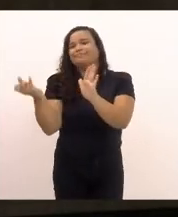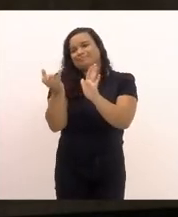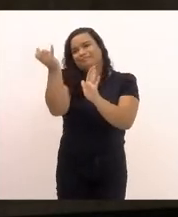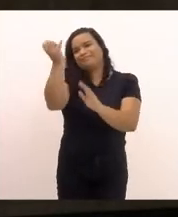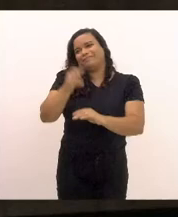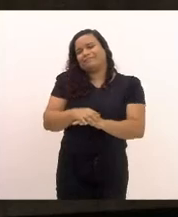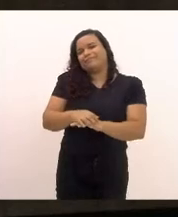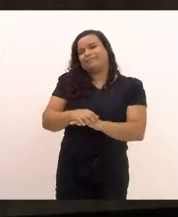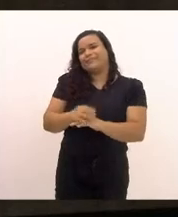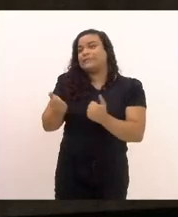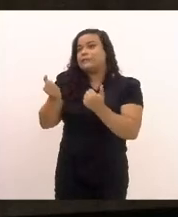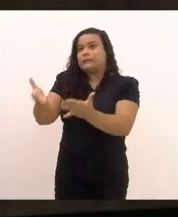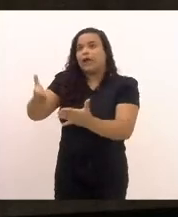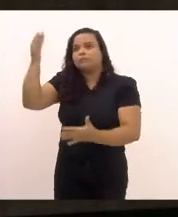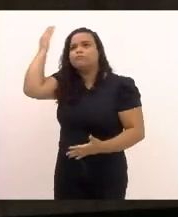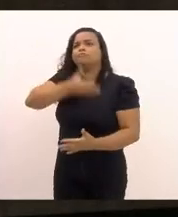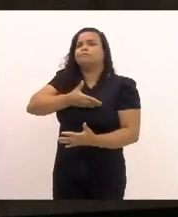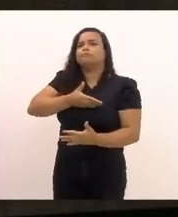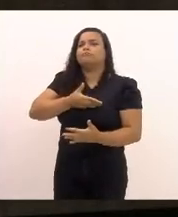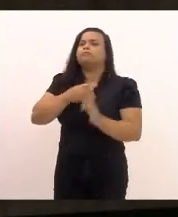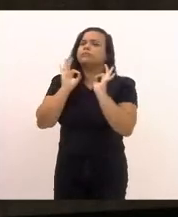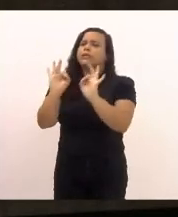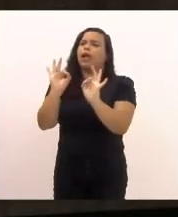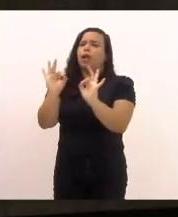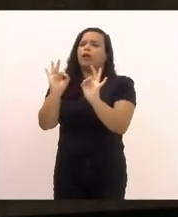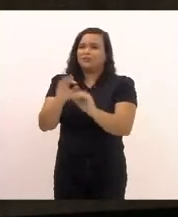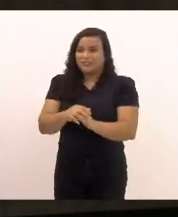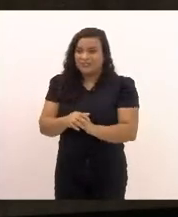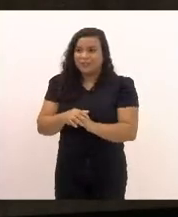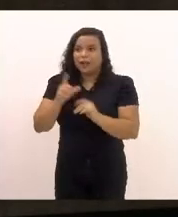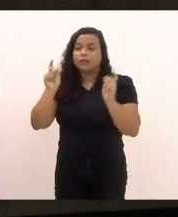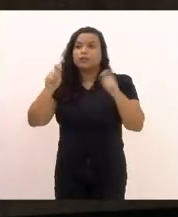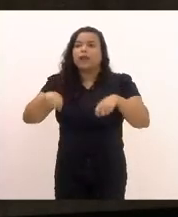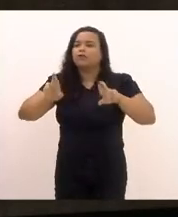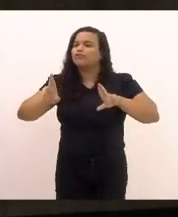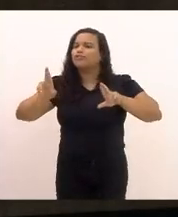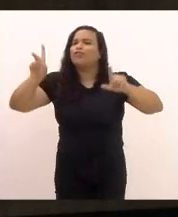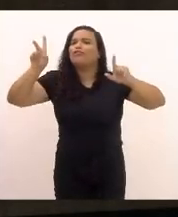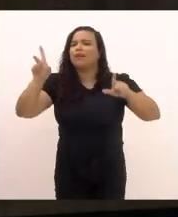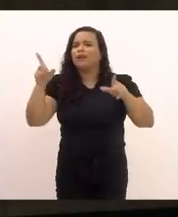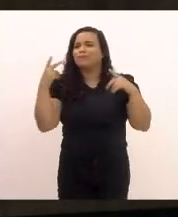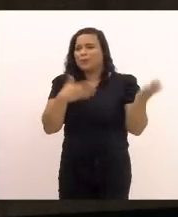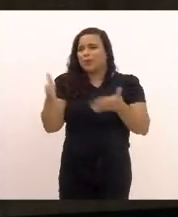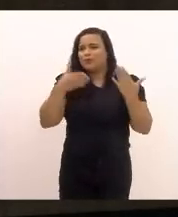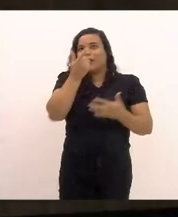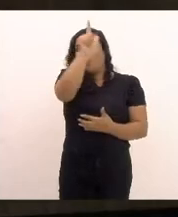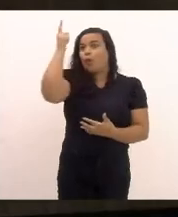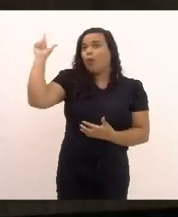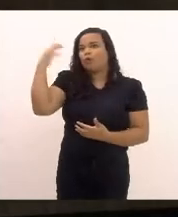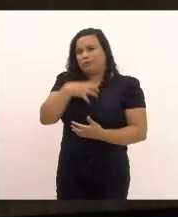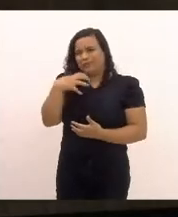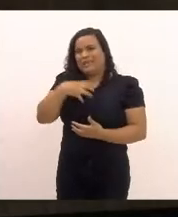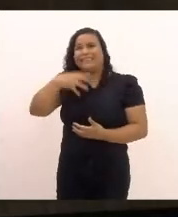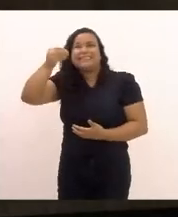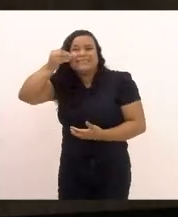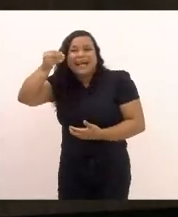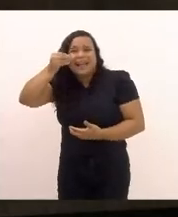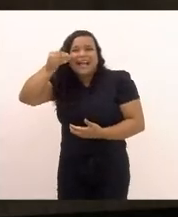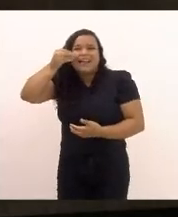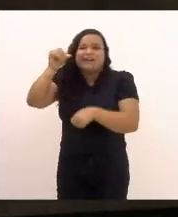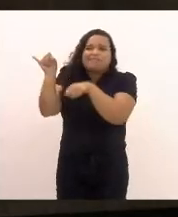assim, autentica, legitima e diferencia essa produção de outras formas de produção que tentam se